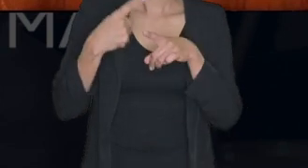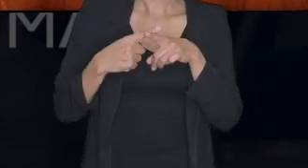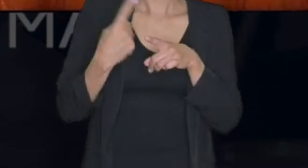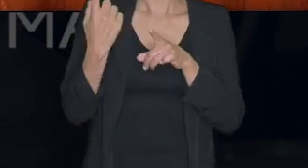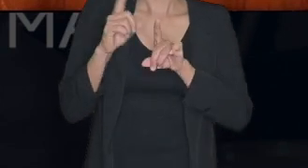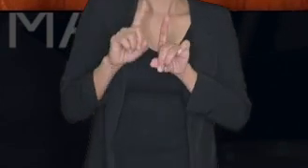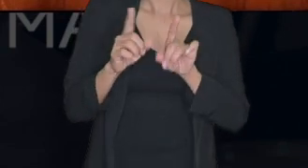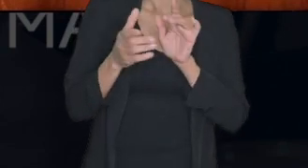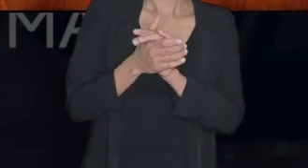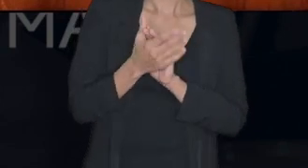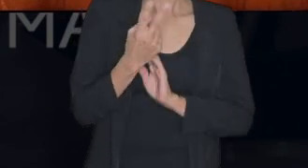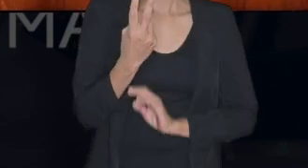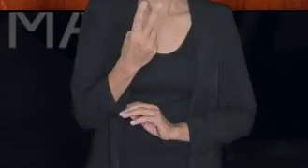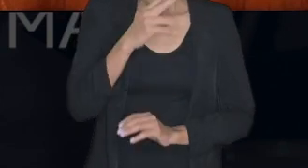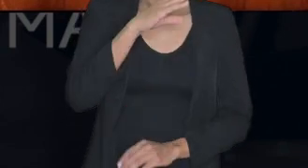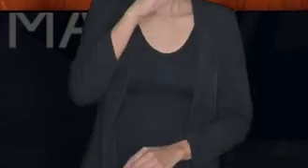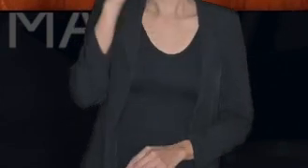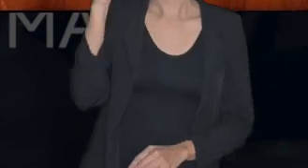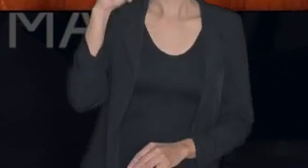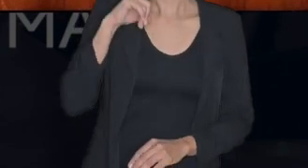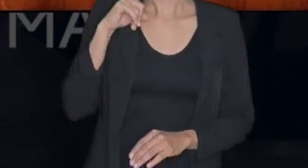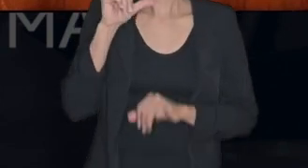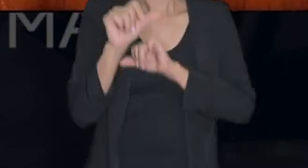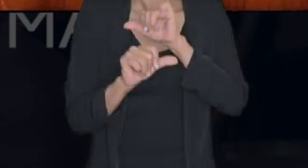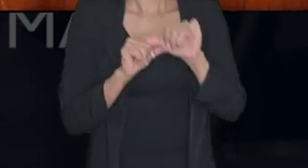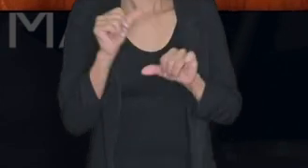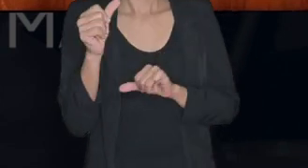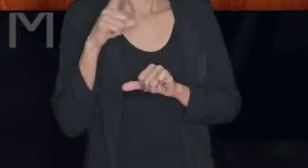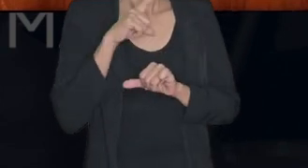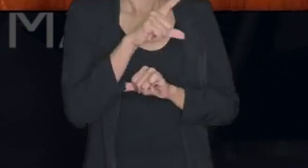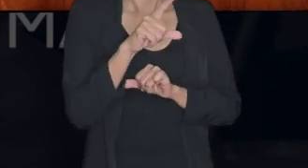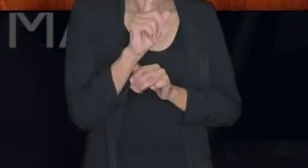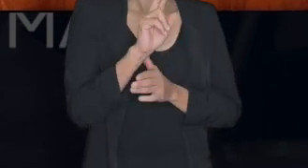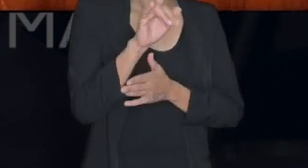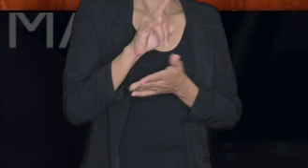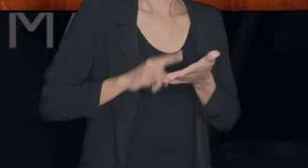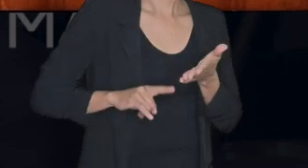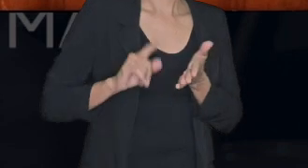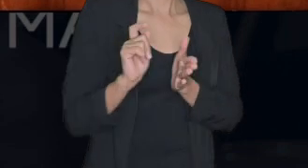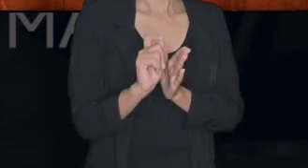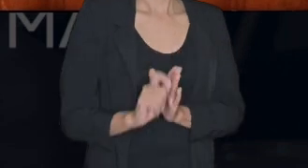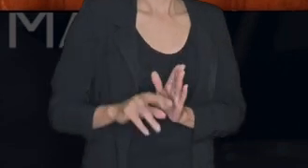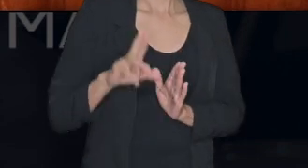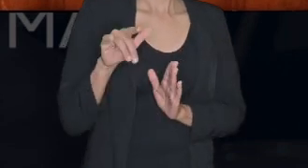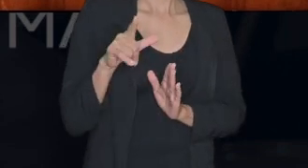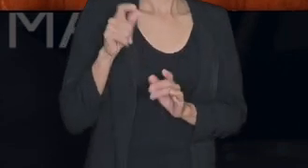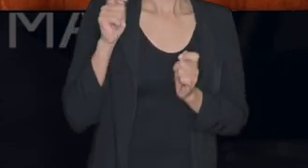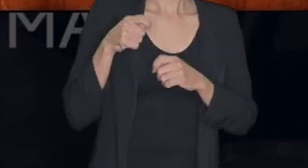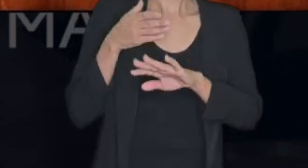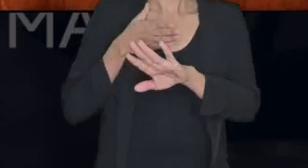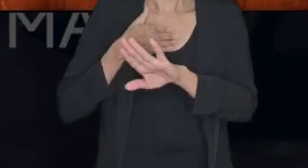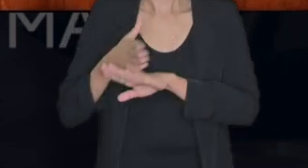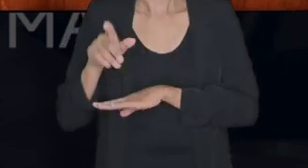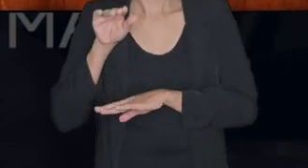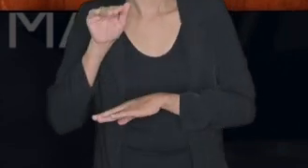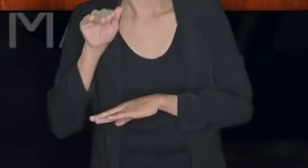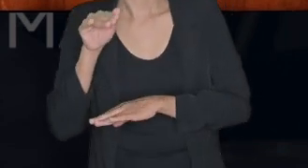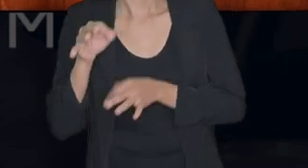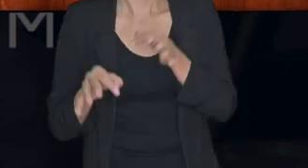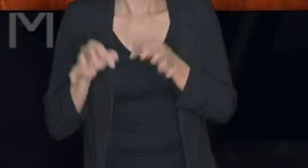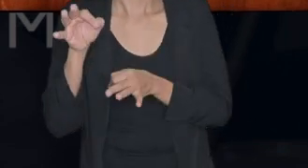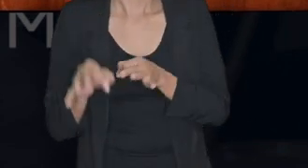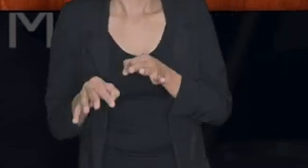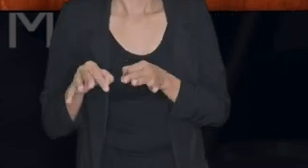para mudarem um regime de bens do casamento, precisam incomodar um juiz? Opção infeliz do legislador, no